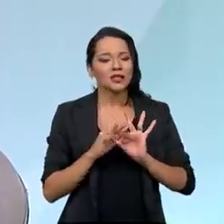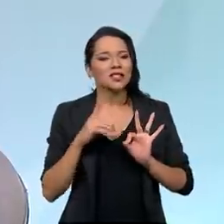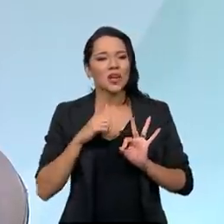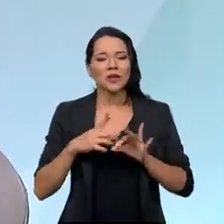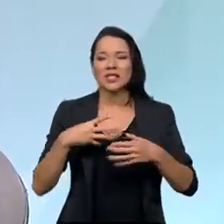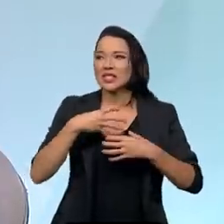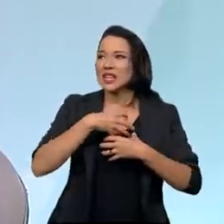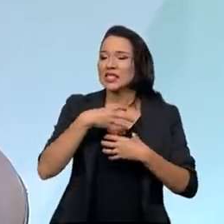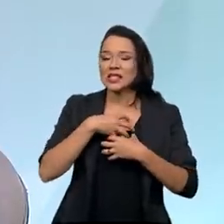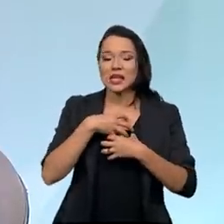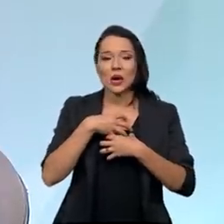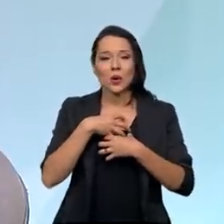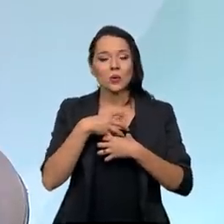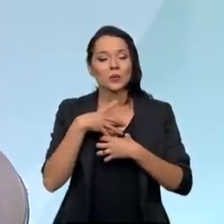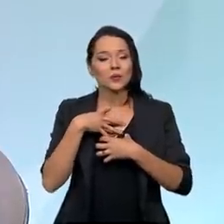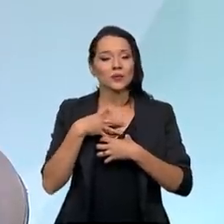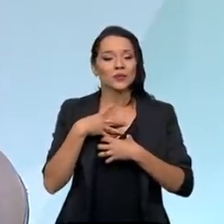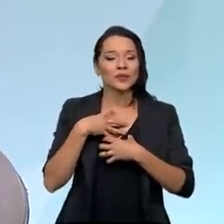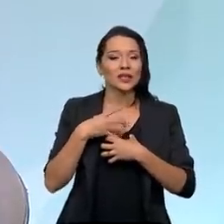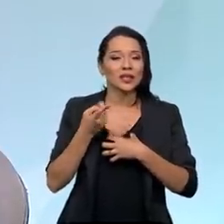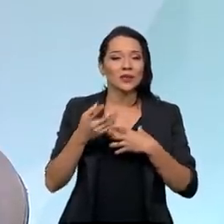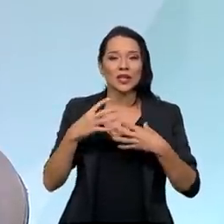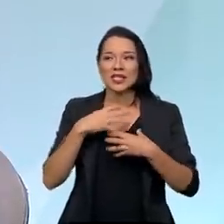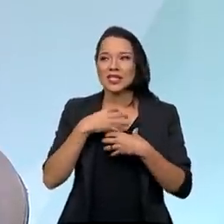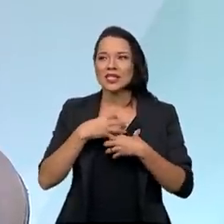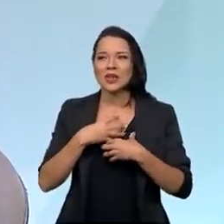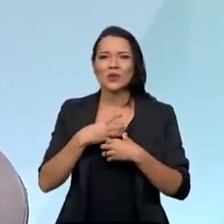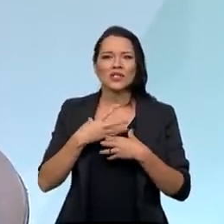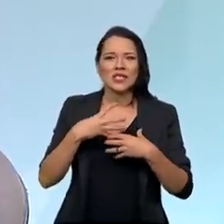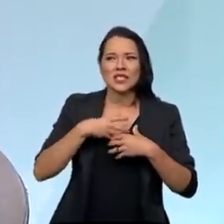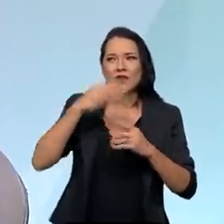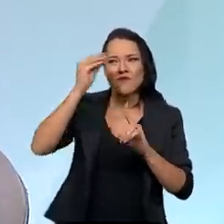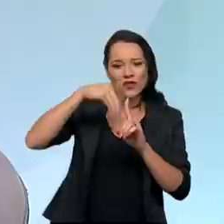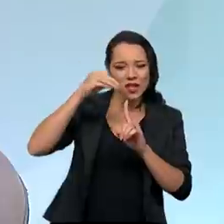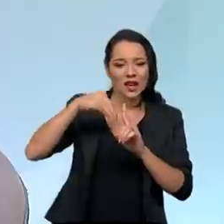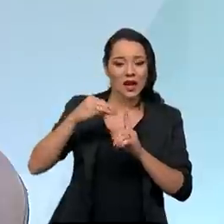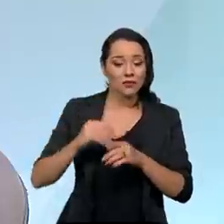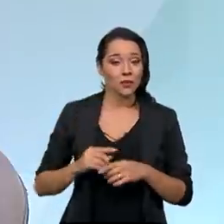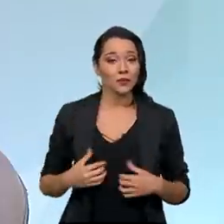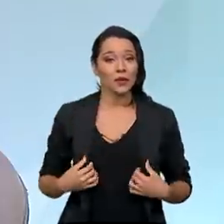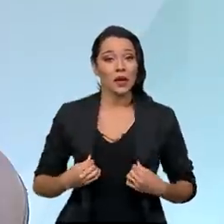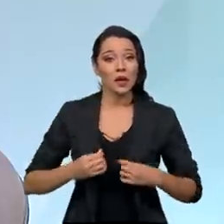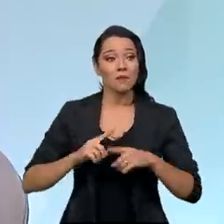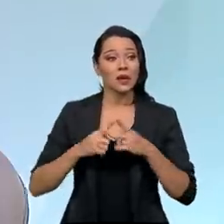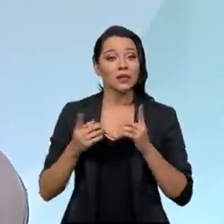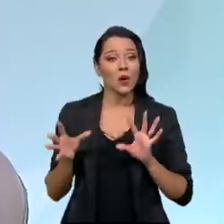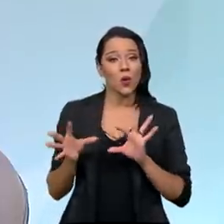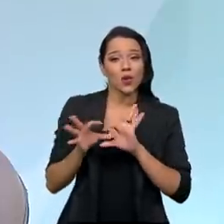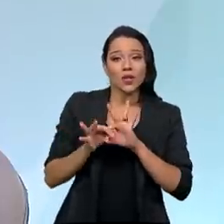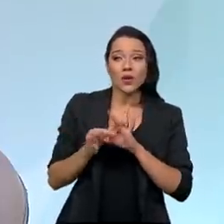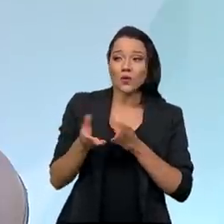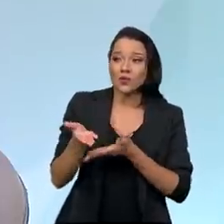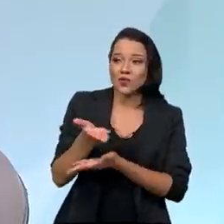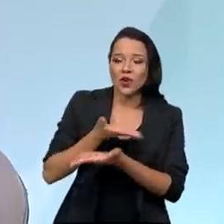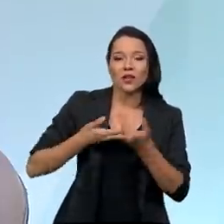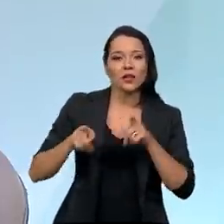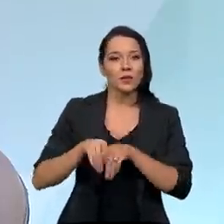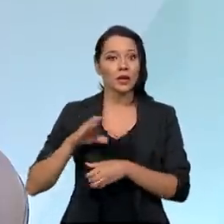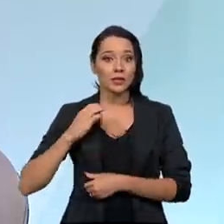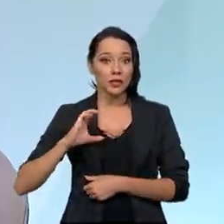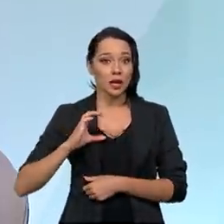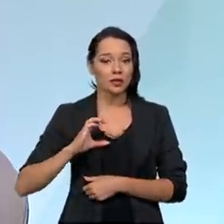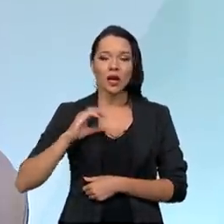sensação realmente de, num primeiro momento, de vulnerabilidade. Mas ela uniu em solidariedade a ciência. A